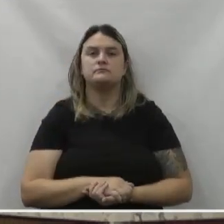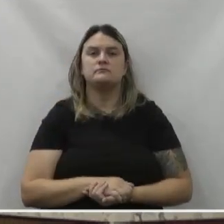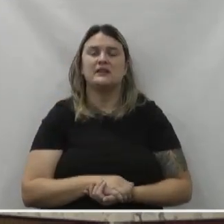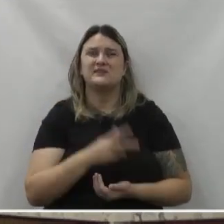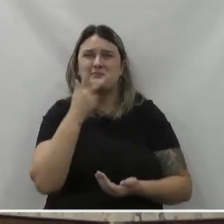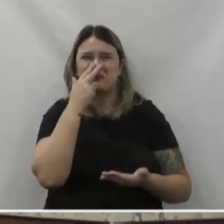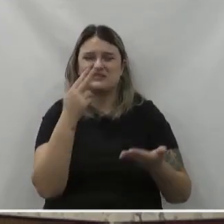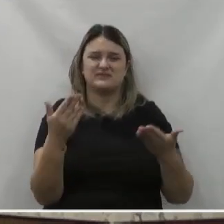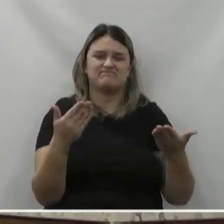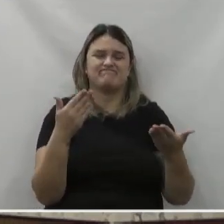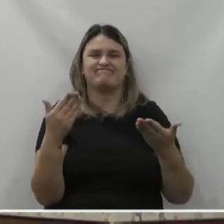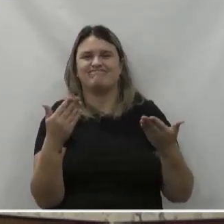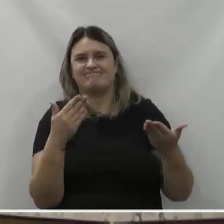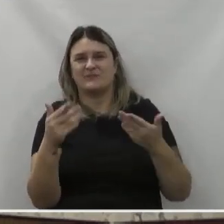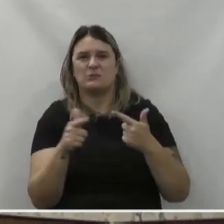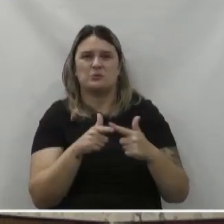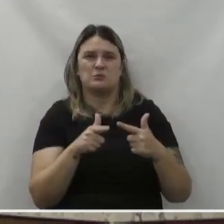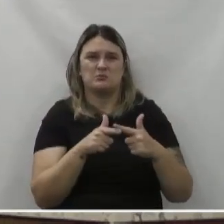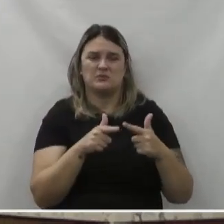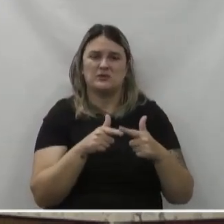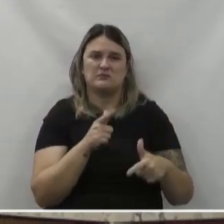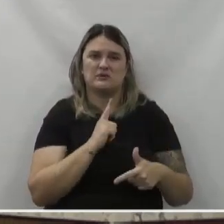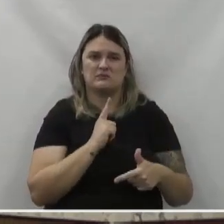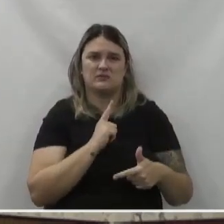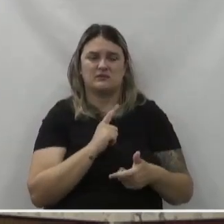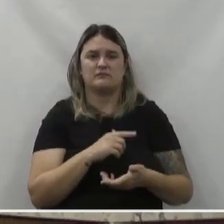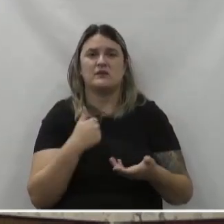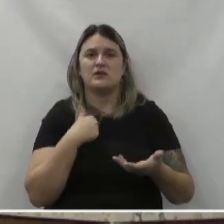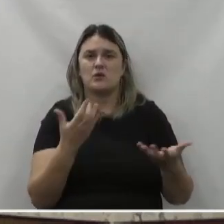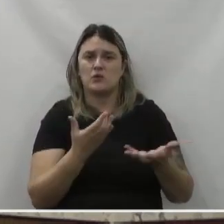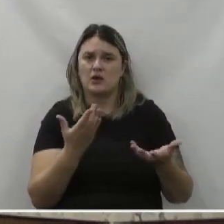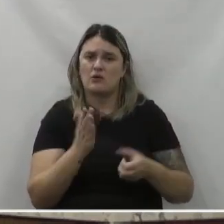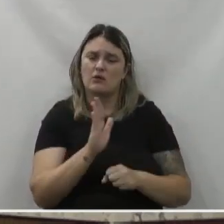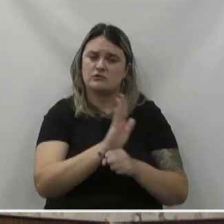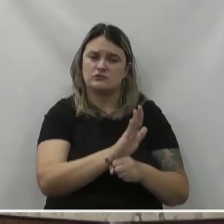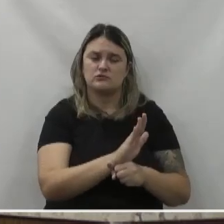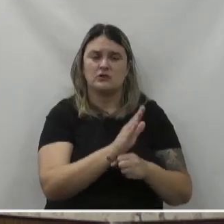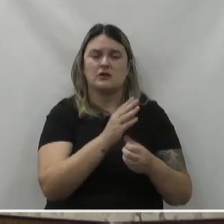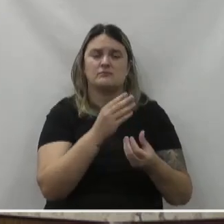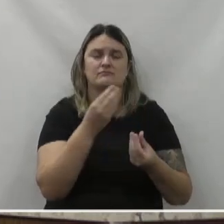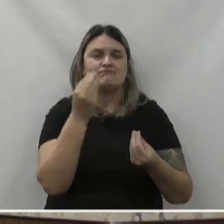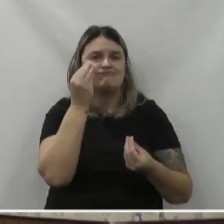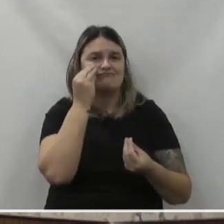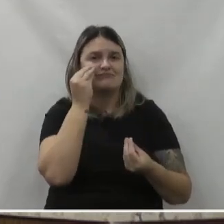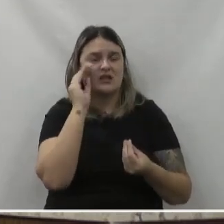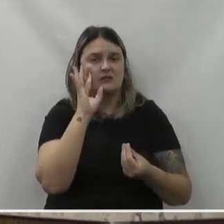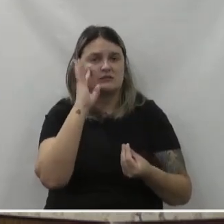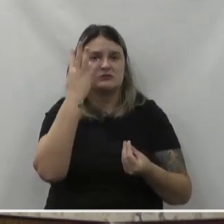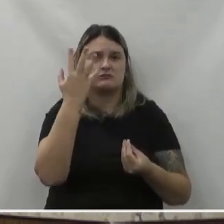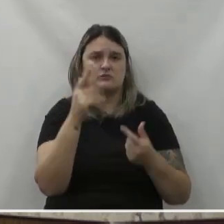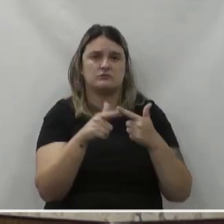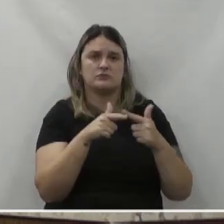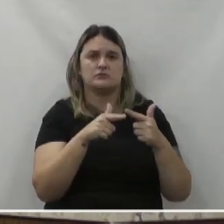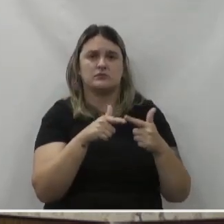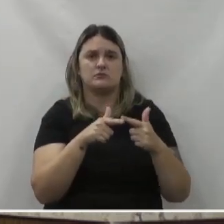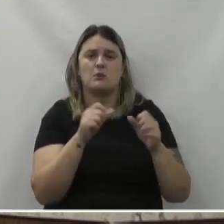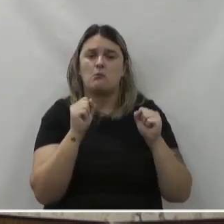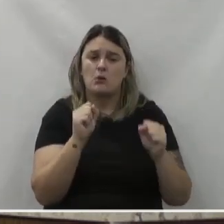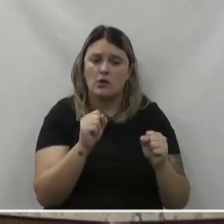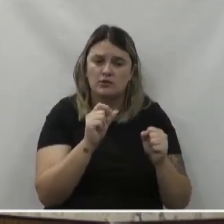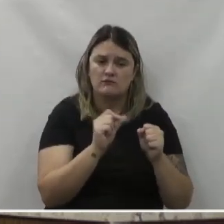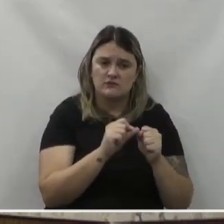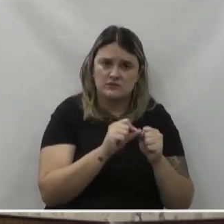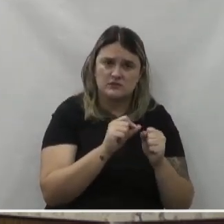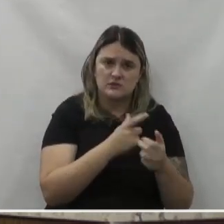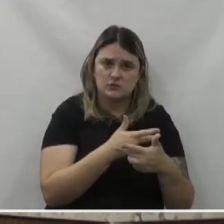numa situação bem complicada. E eu estou querendo contribuir aí de alguma maneira. Eu acho que, né, a gente pode fazer qualquer coisa,